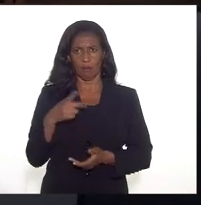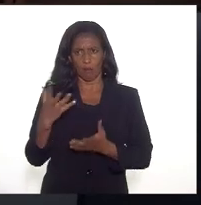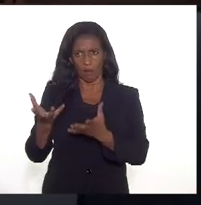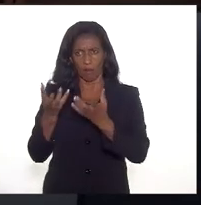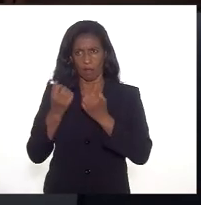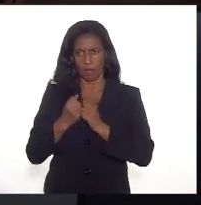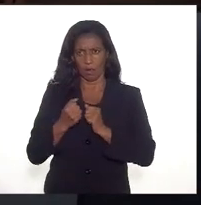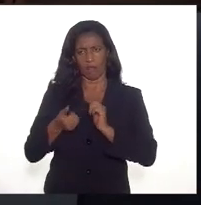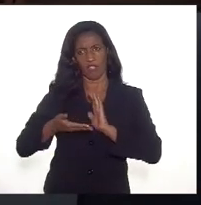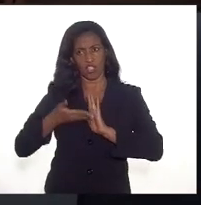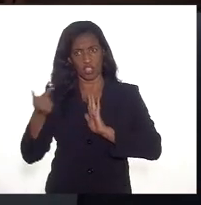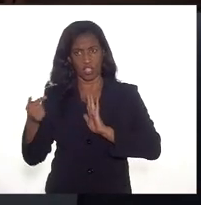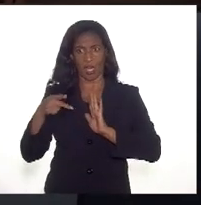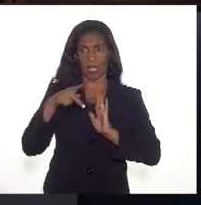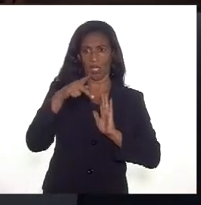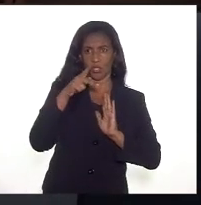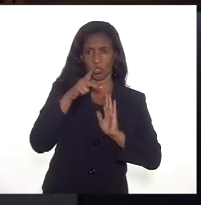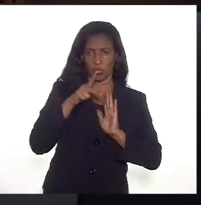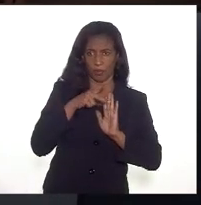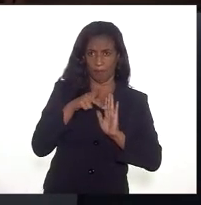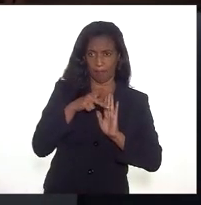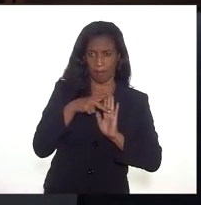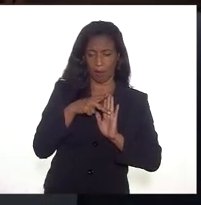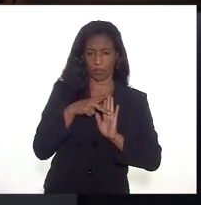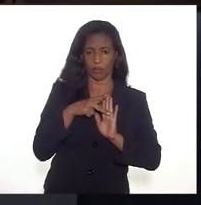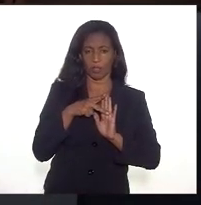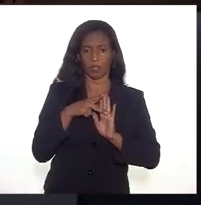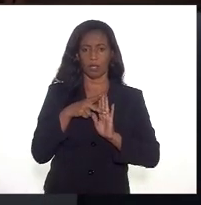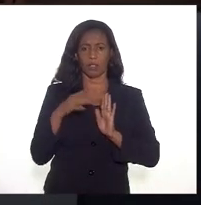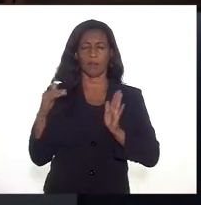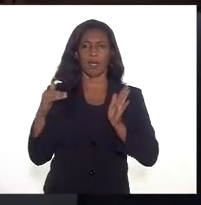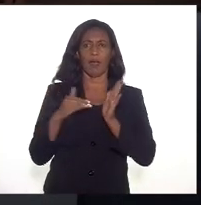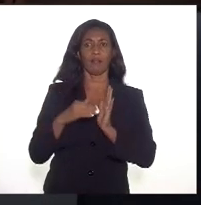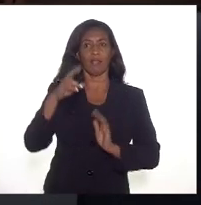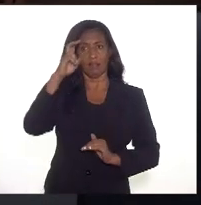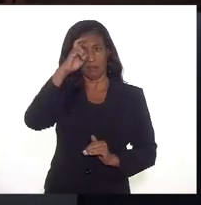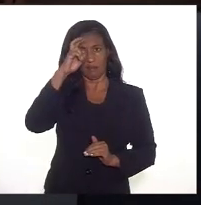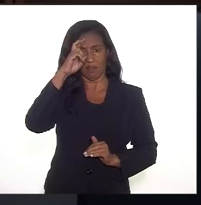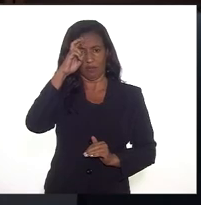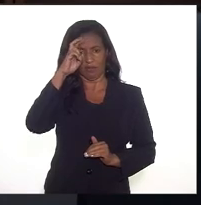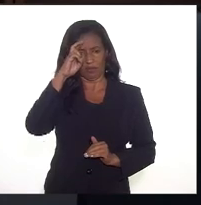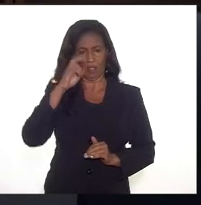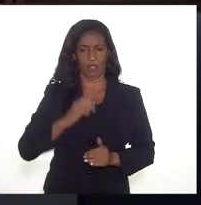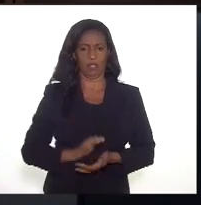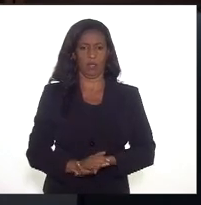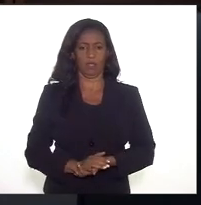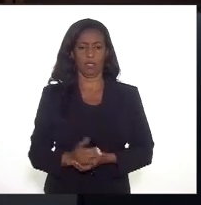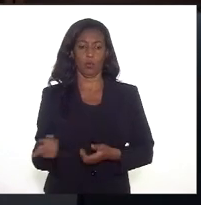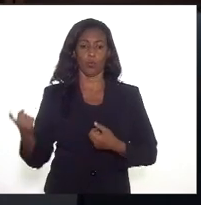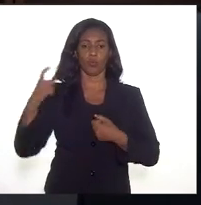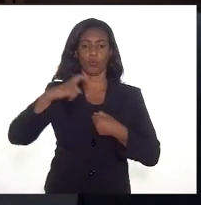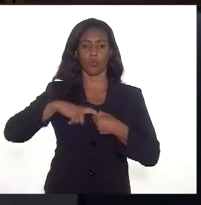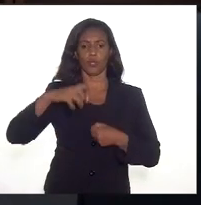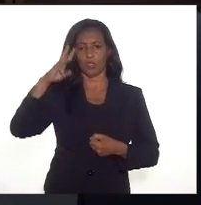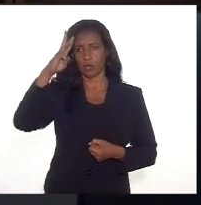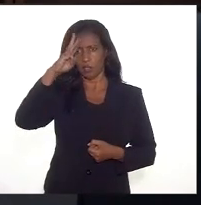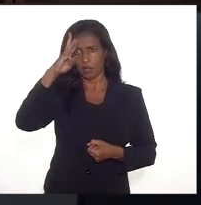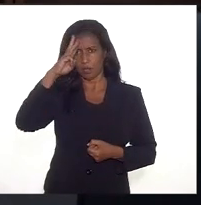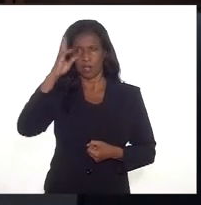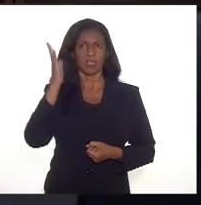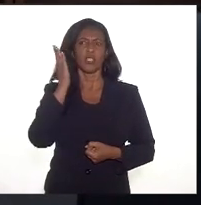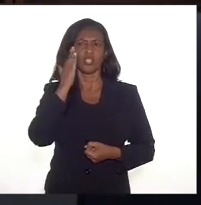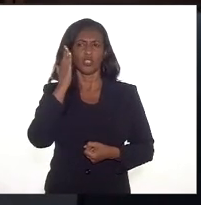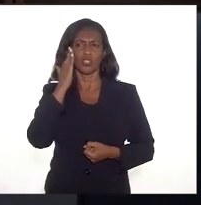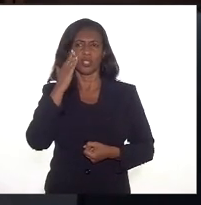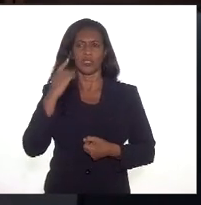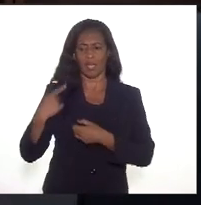vai sair de pauta, mas nós vamos receber emendas a esse PR até a próxima quinta-feira. Okay, e aí, presidente. Quando voltar na terça, nós já sabemos quais